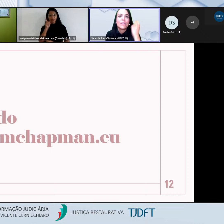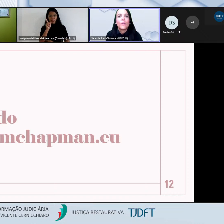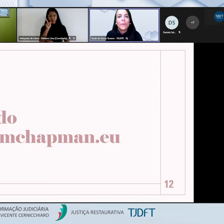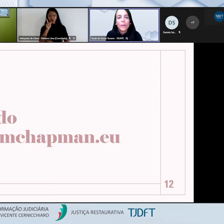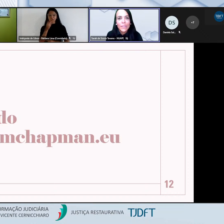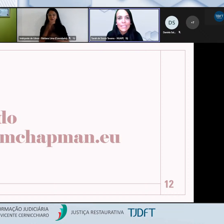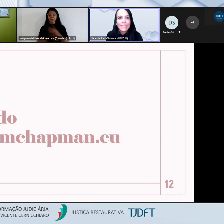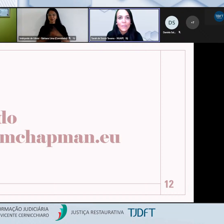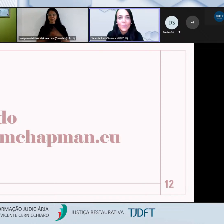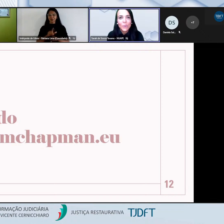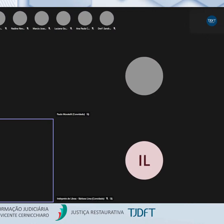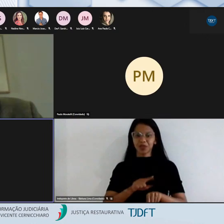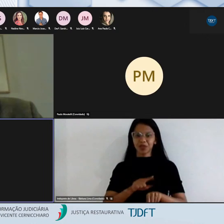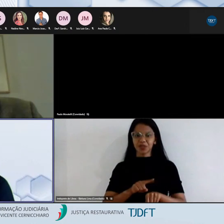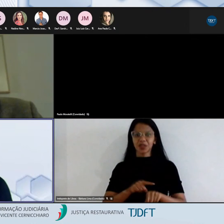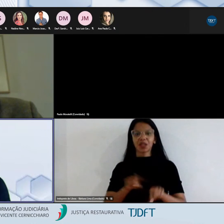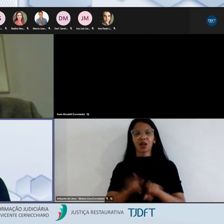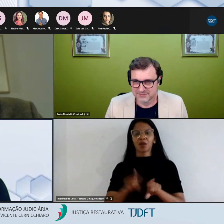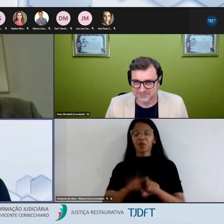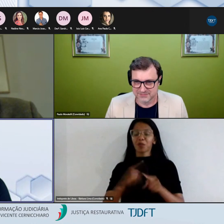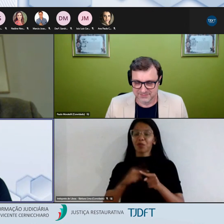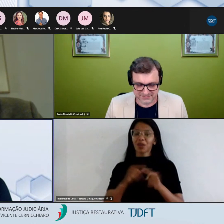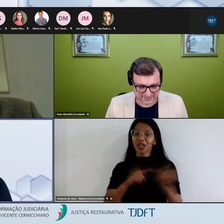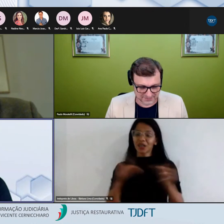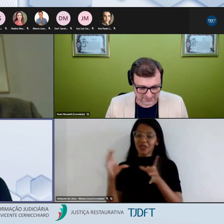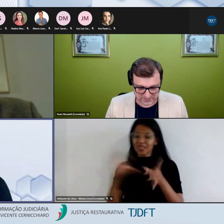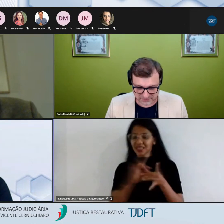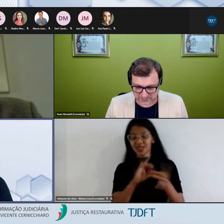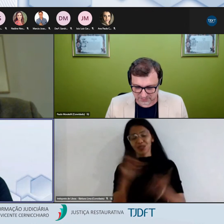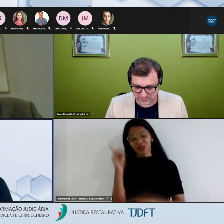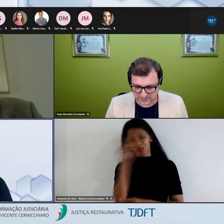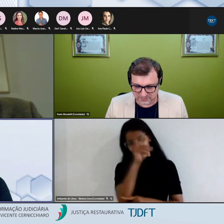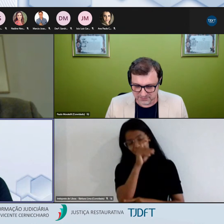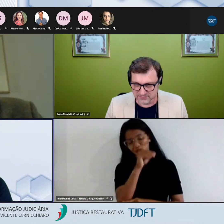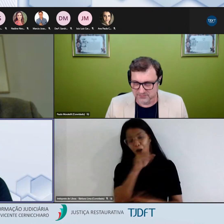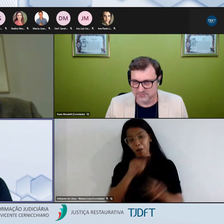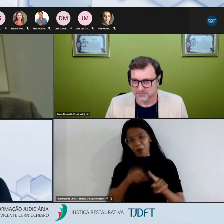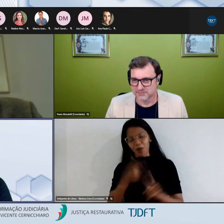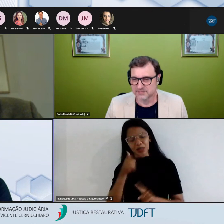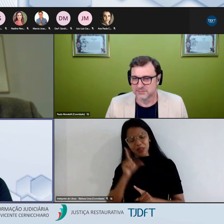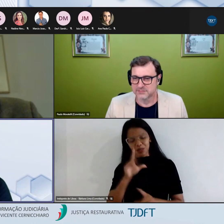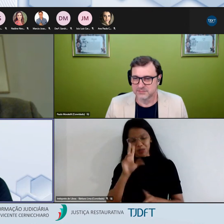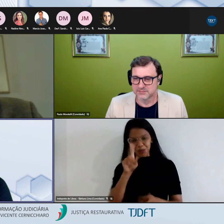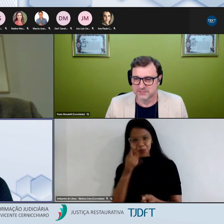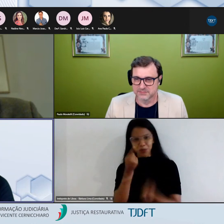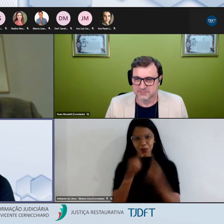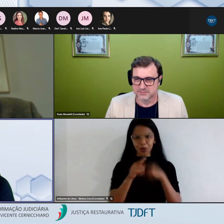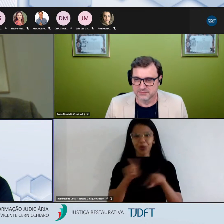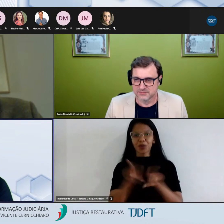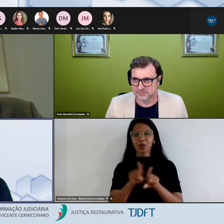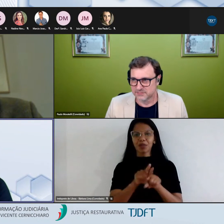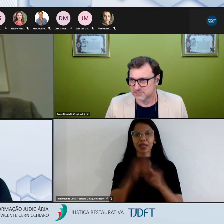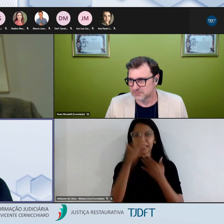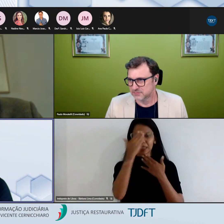inconvenientes com a conexão que ocorreram no início da palestra. Agradecemos também ao Paulo Moratelli, que